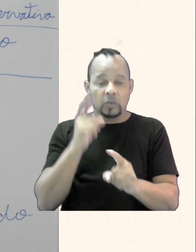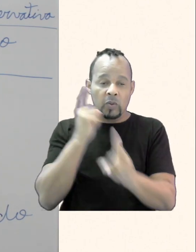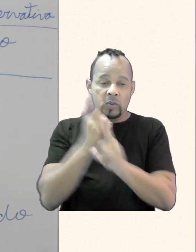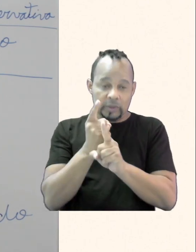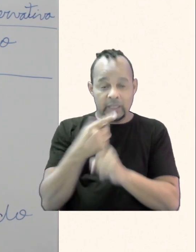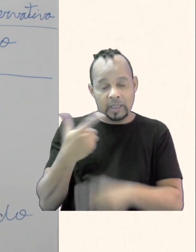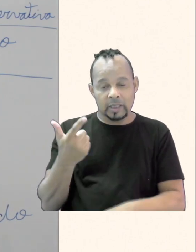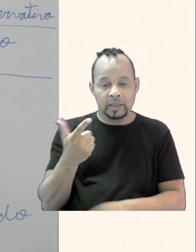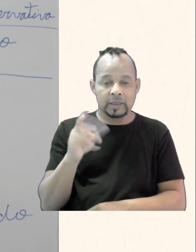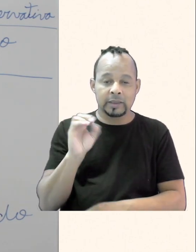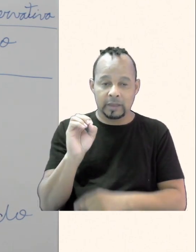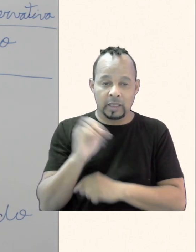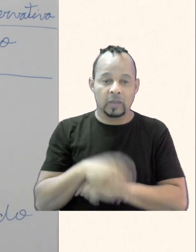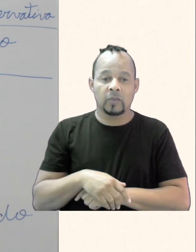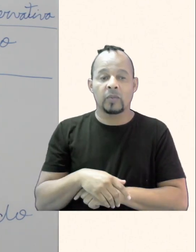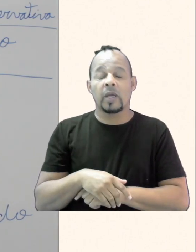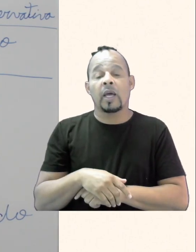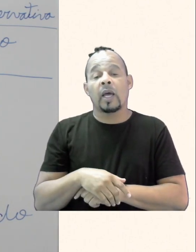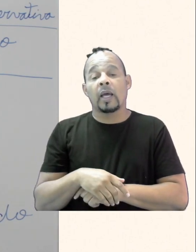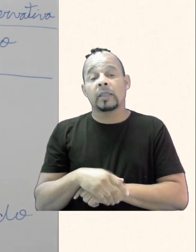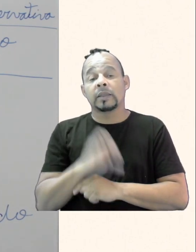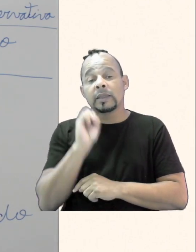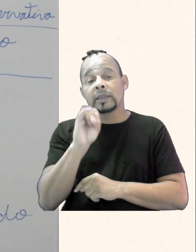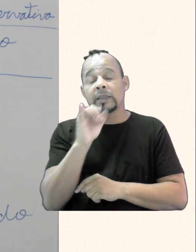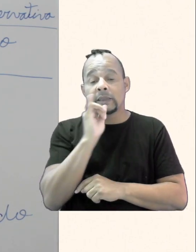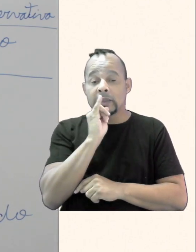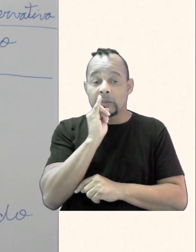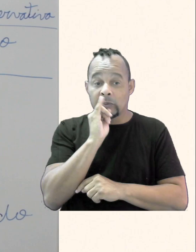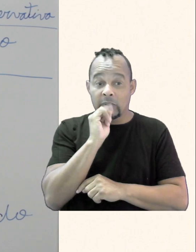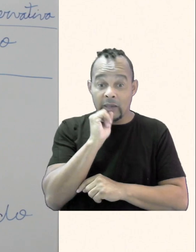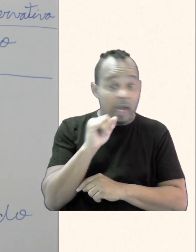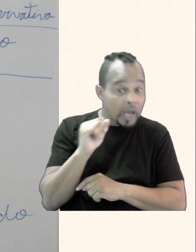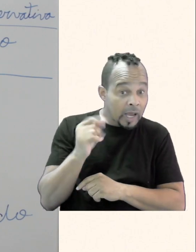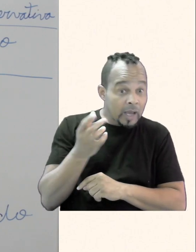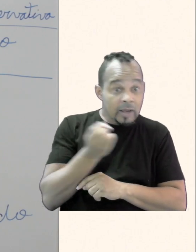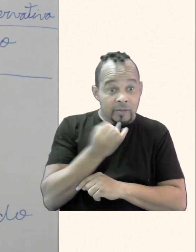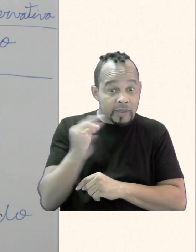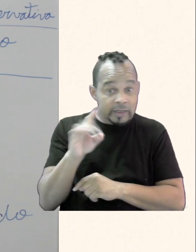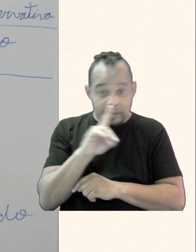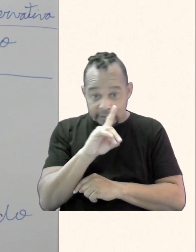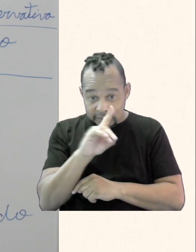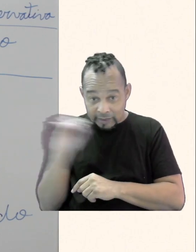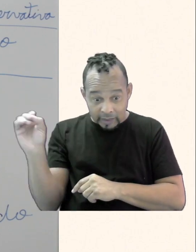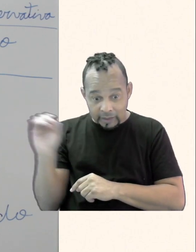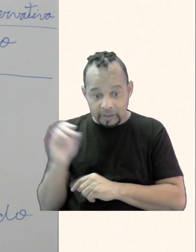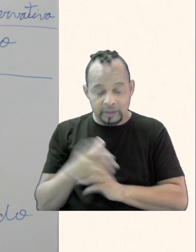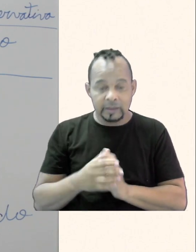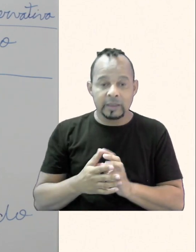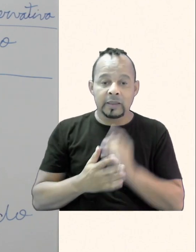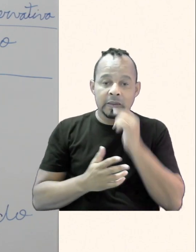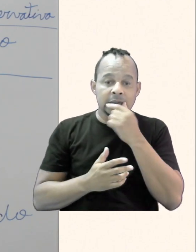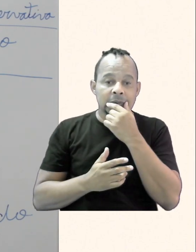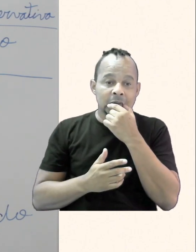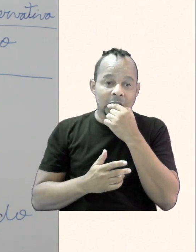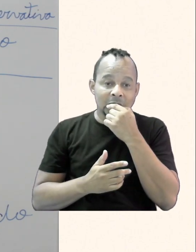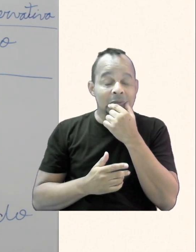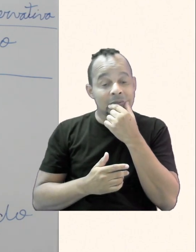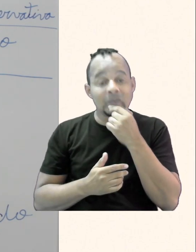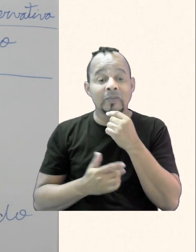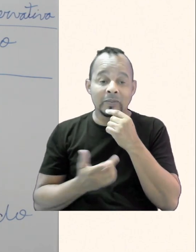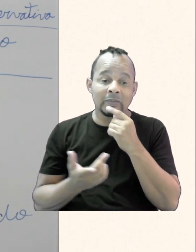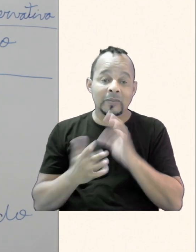em A vale 100, faço a integral daqui até aqui, e em B ela vai valer 100